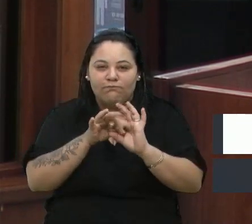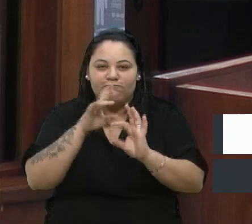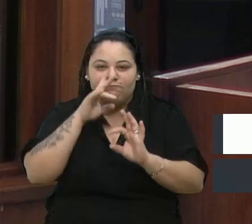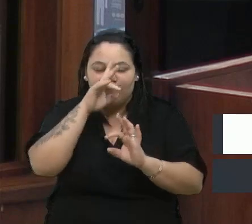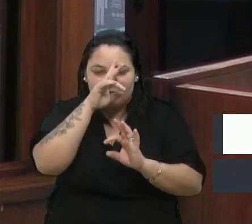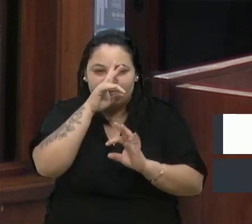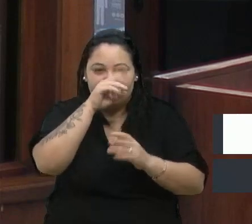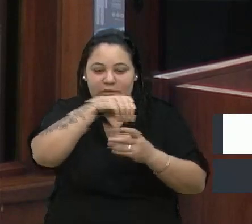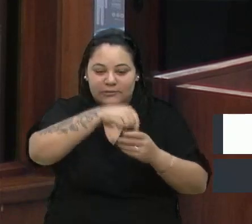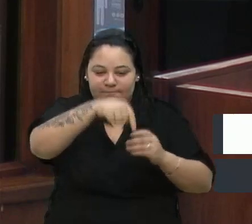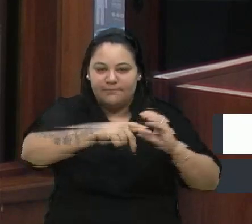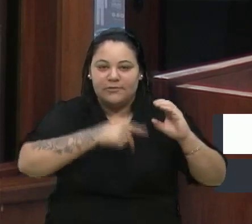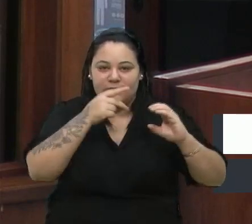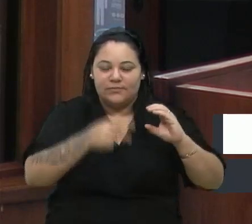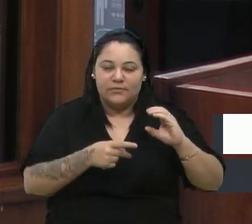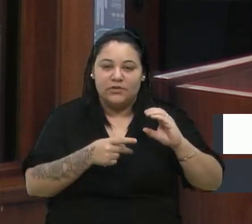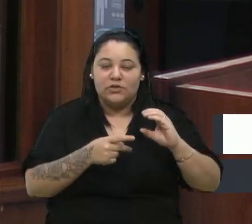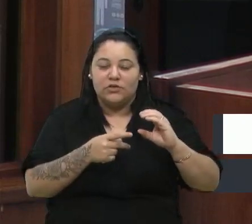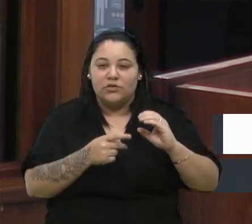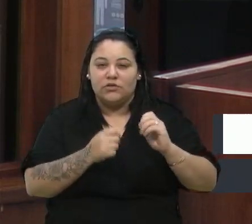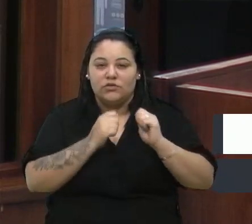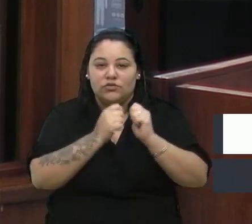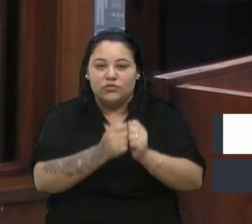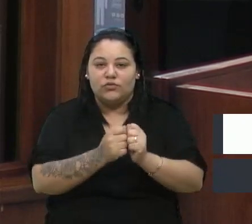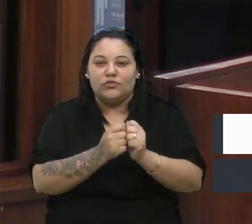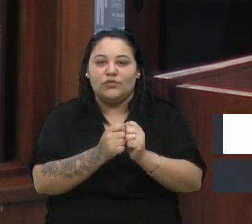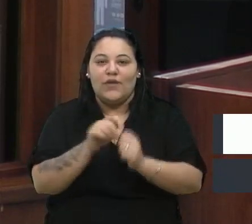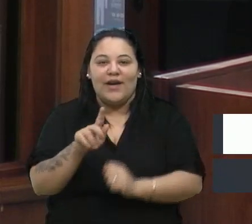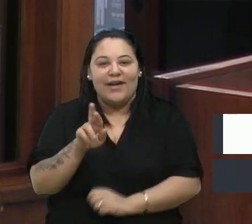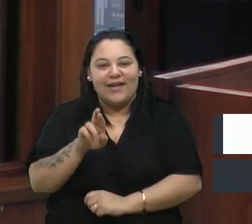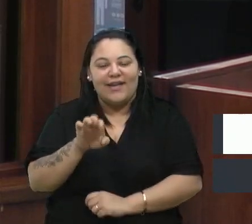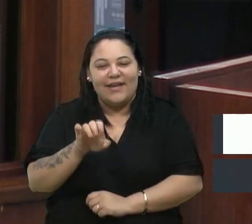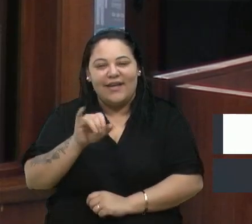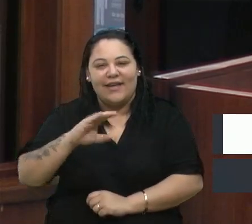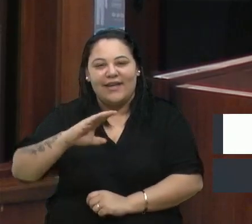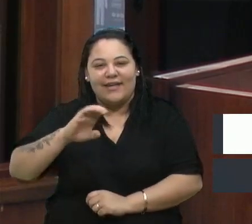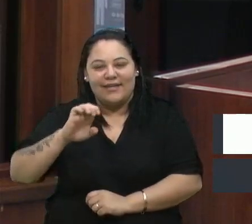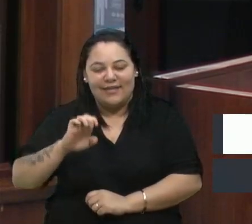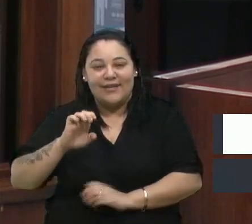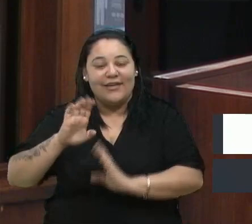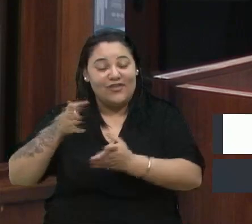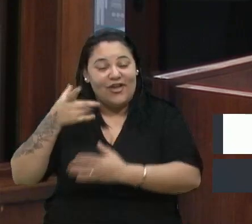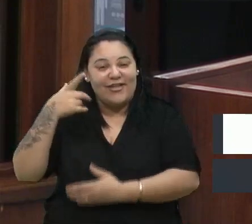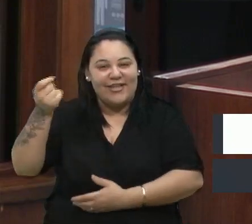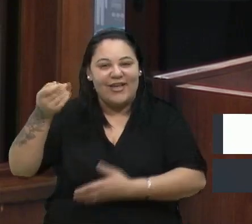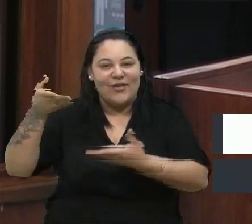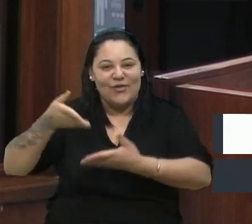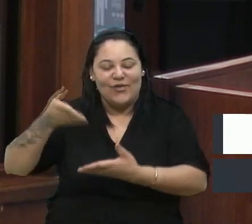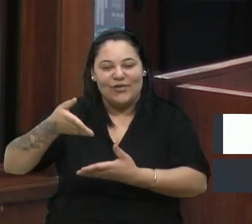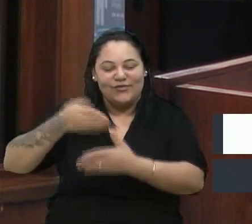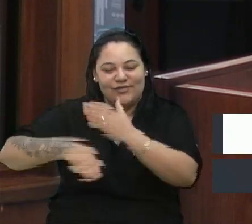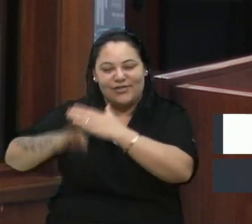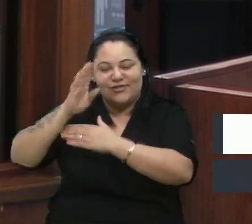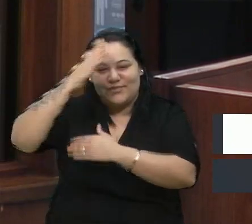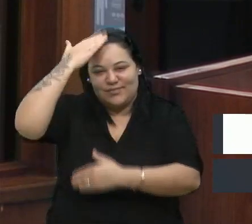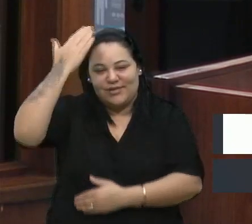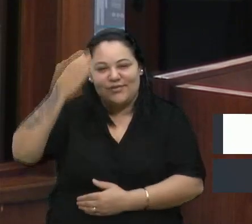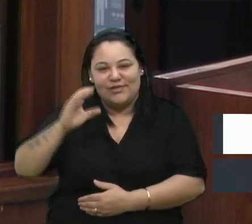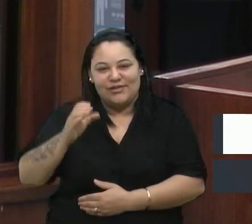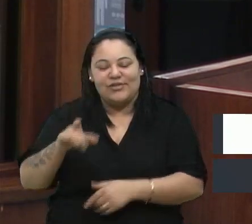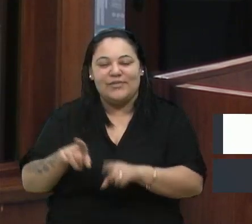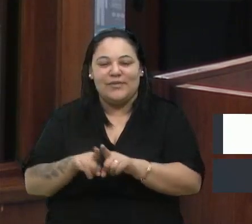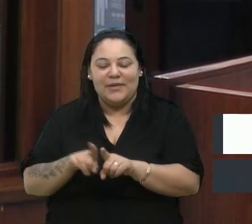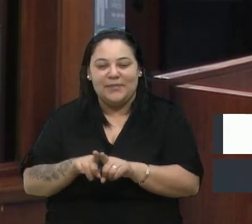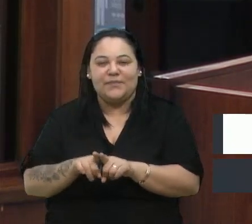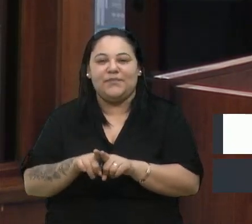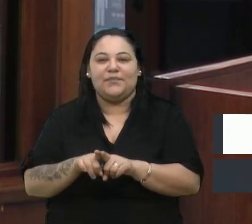Câmara, através da Grace Matos, que hoje ela já não está aqui, já está em Curitiba, que é da TV,